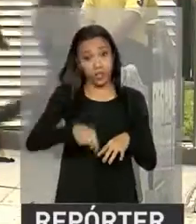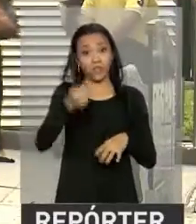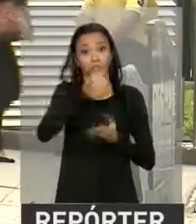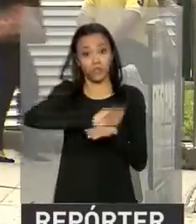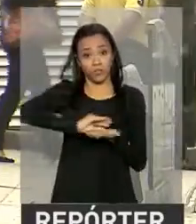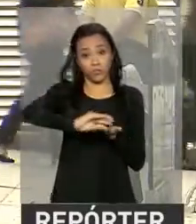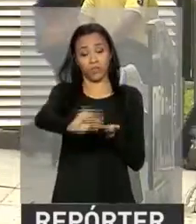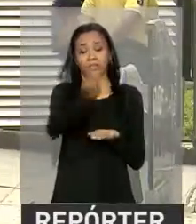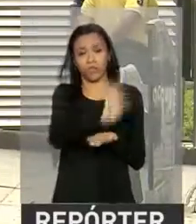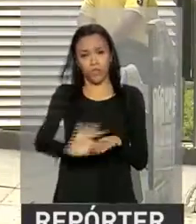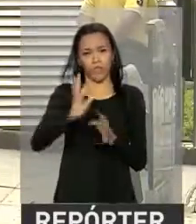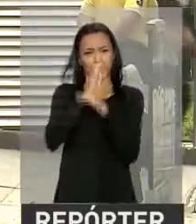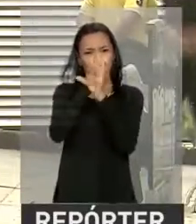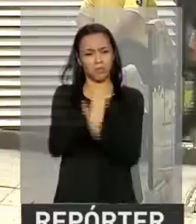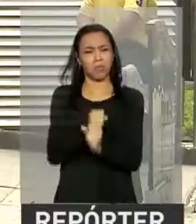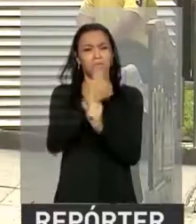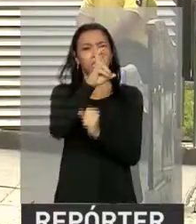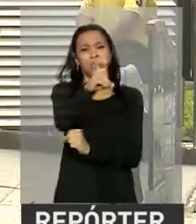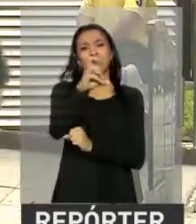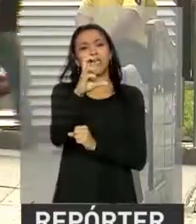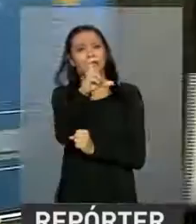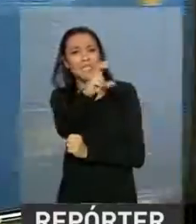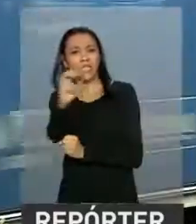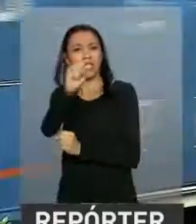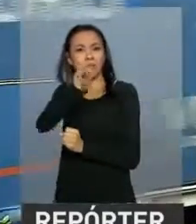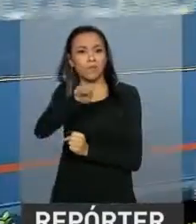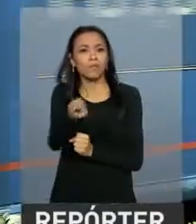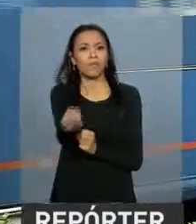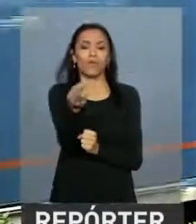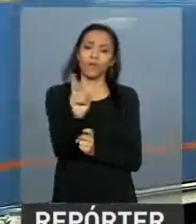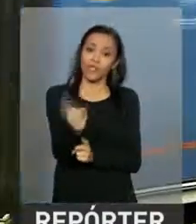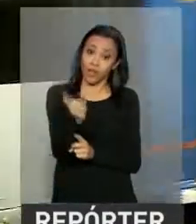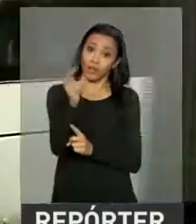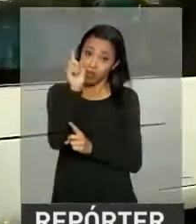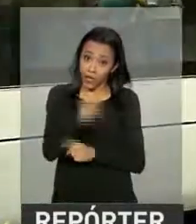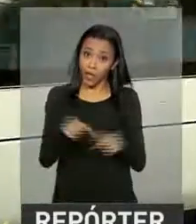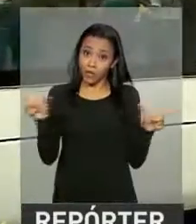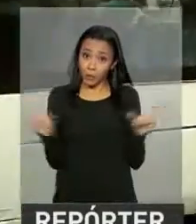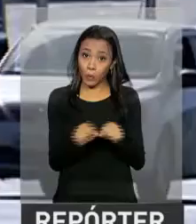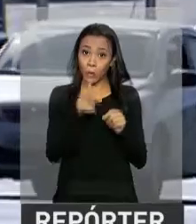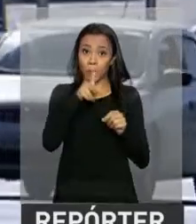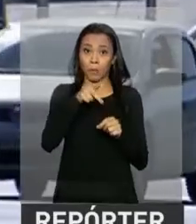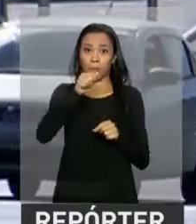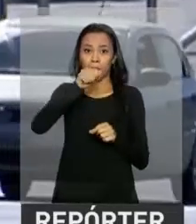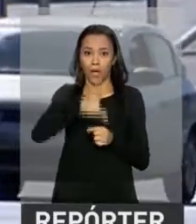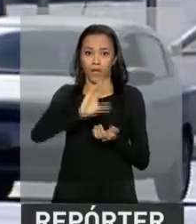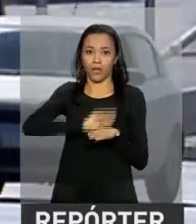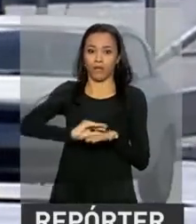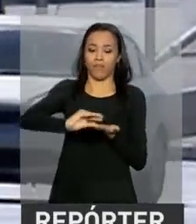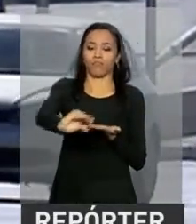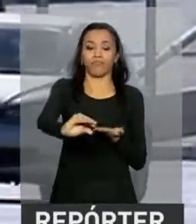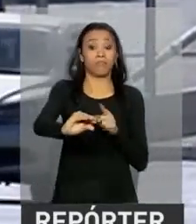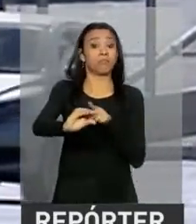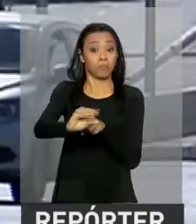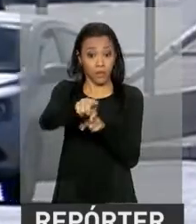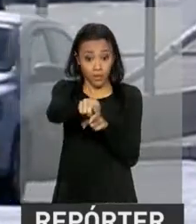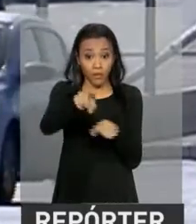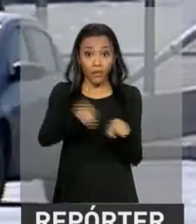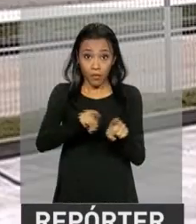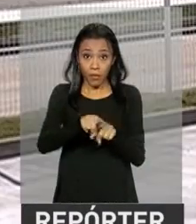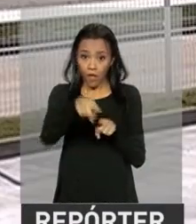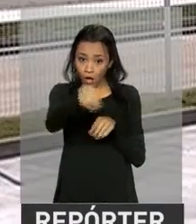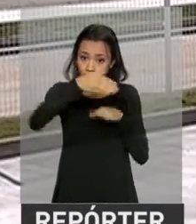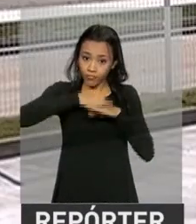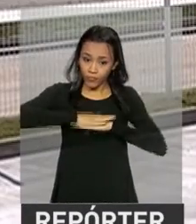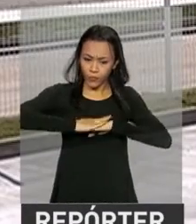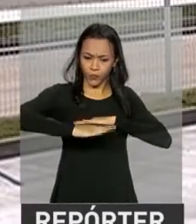federais, que somam cerca de R$ 500 milhões do Programa de Aceleração do Crescimento. Também veio do PAC a grande parte dos